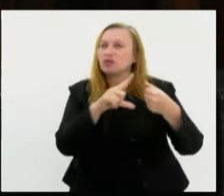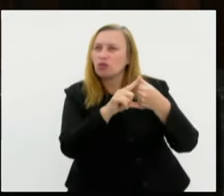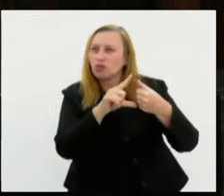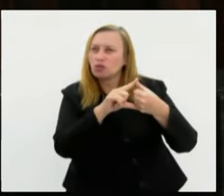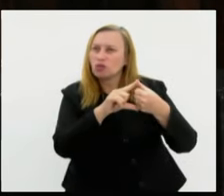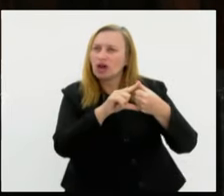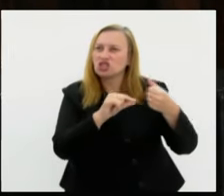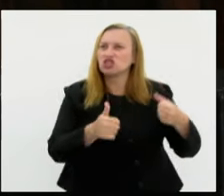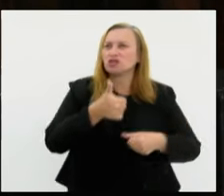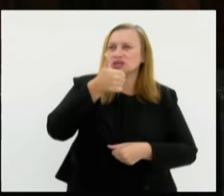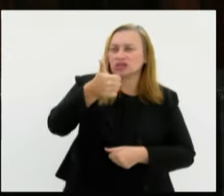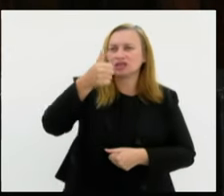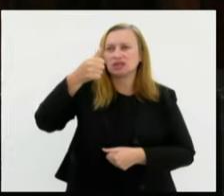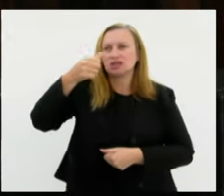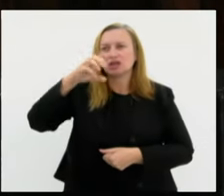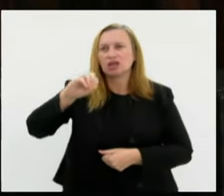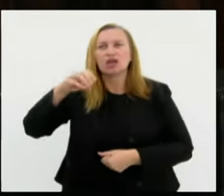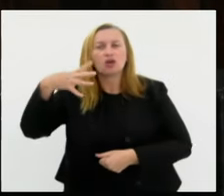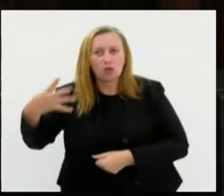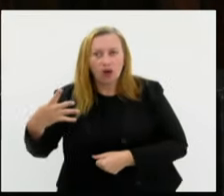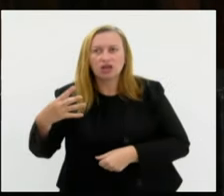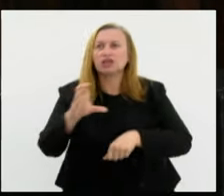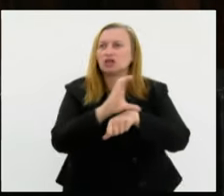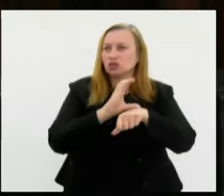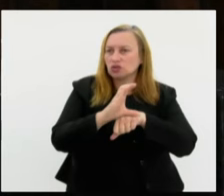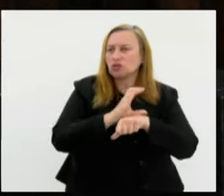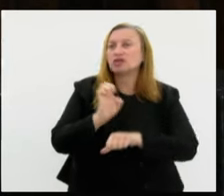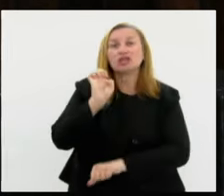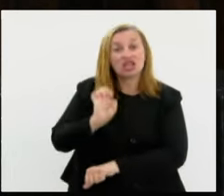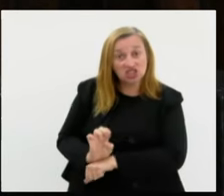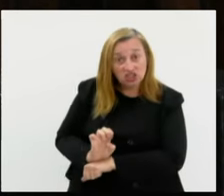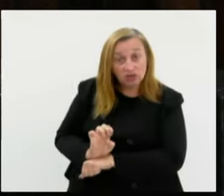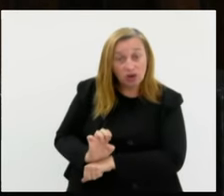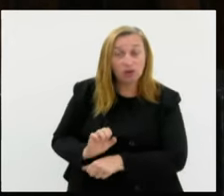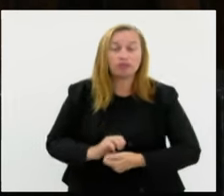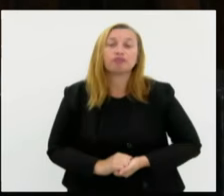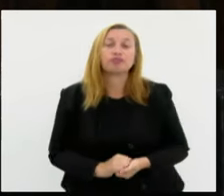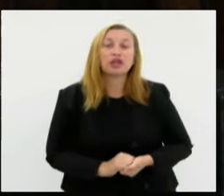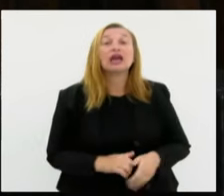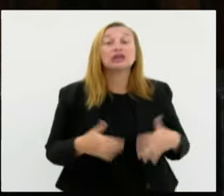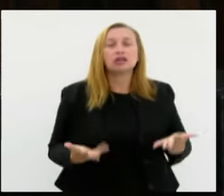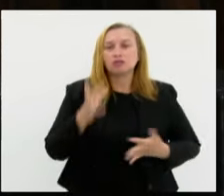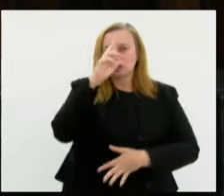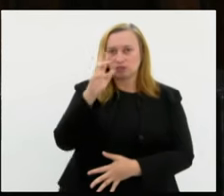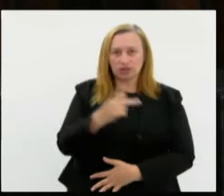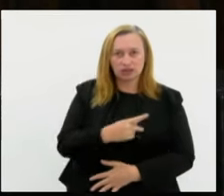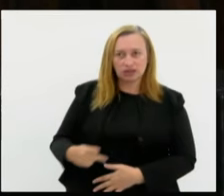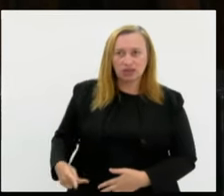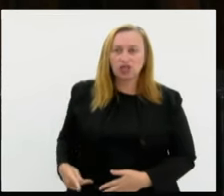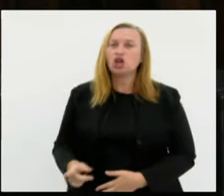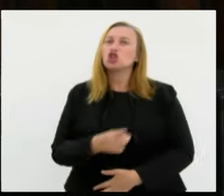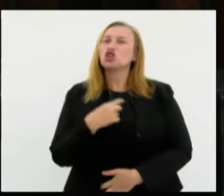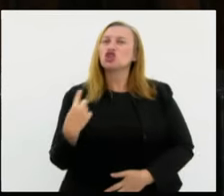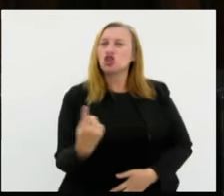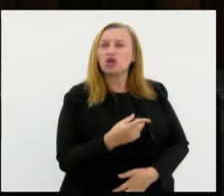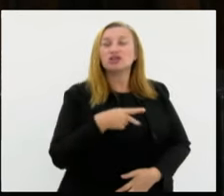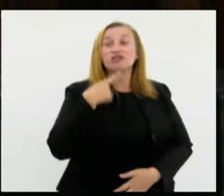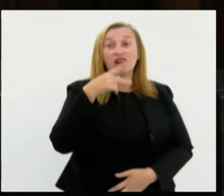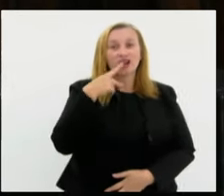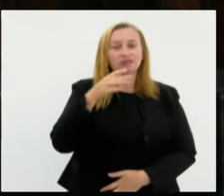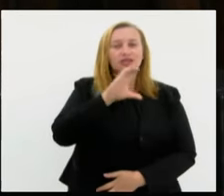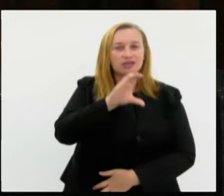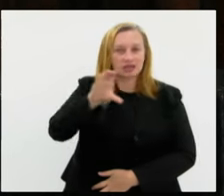104 da Constituição Estadual. E aí, senhor presidente, nós falamos isso na